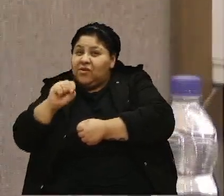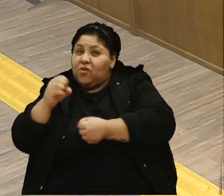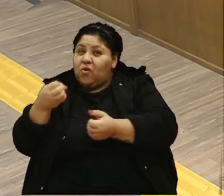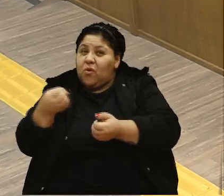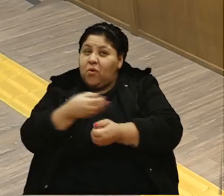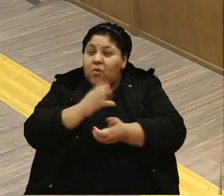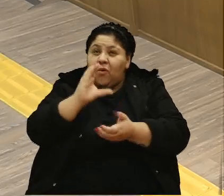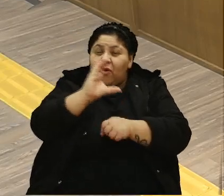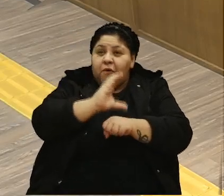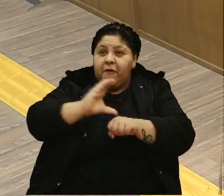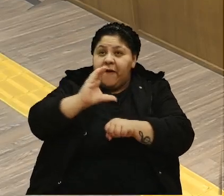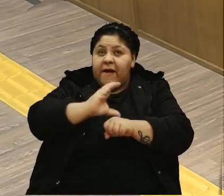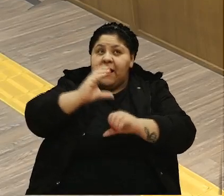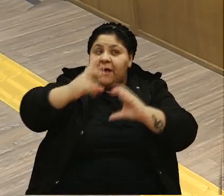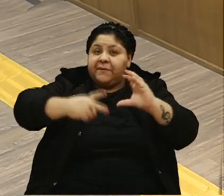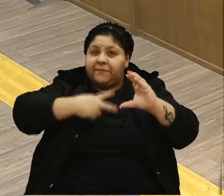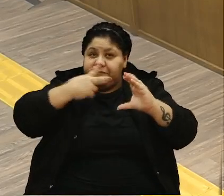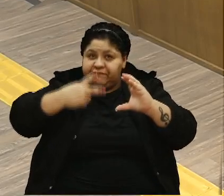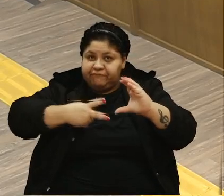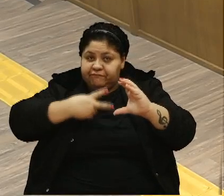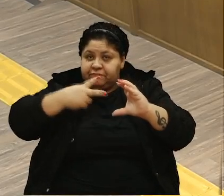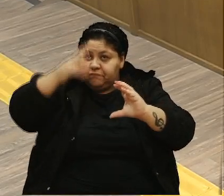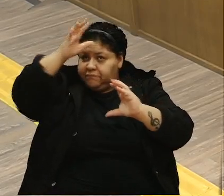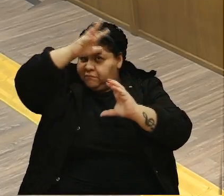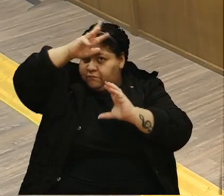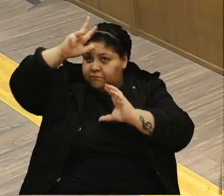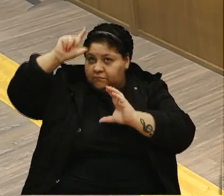câmaras municipais